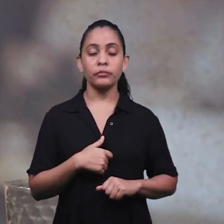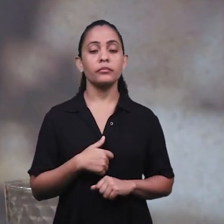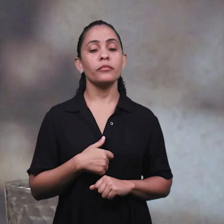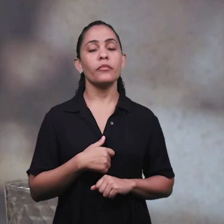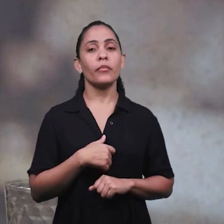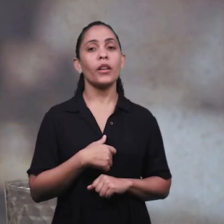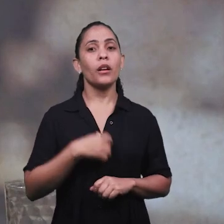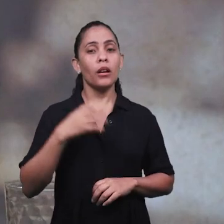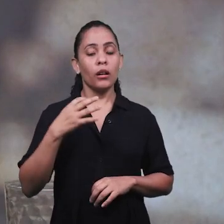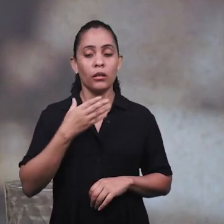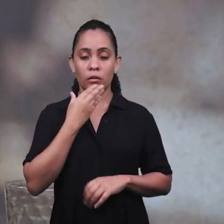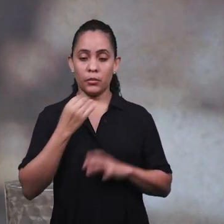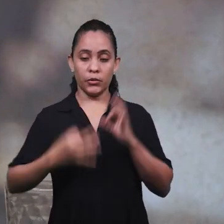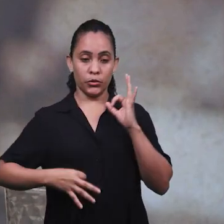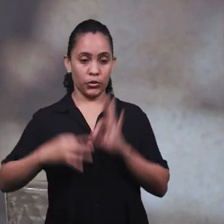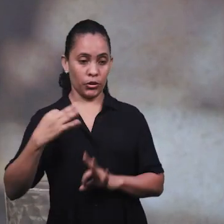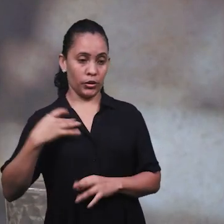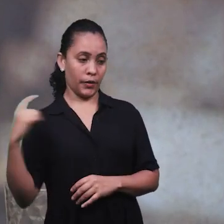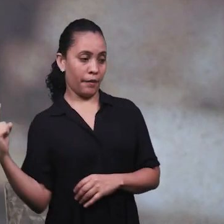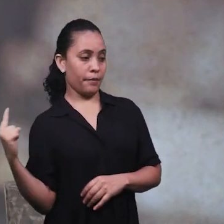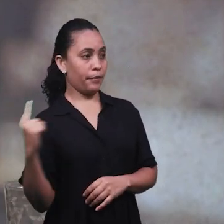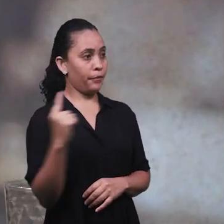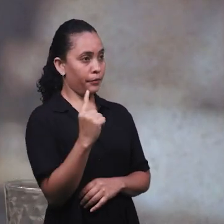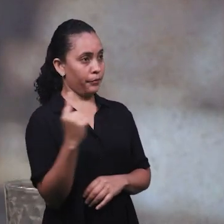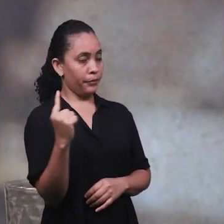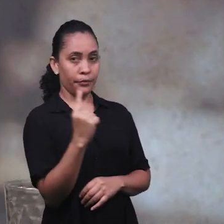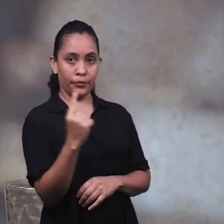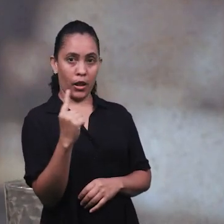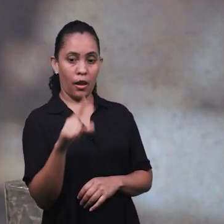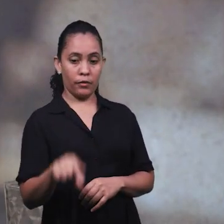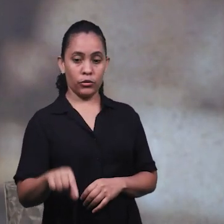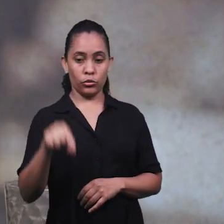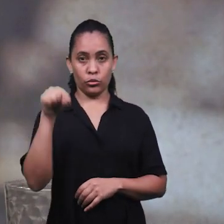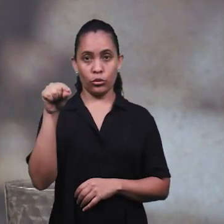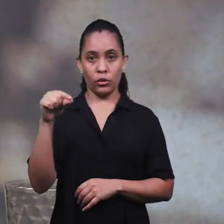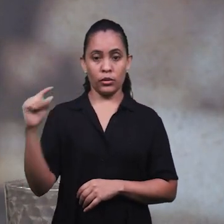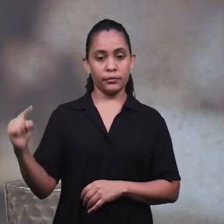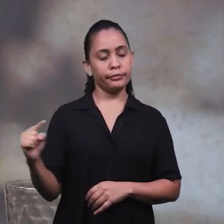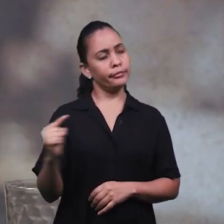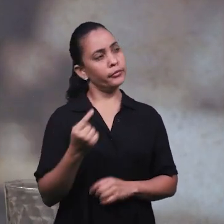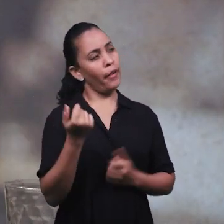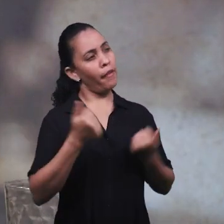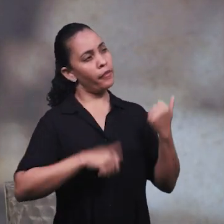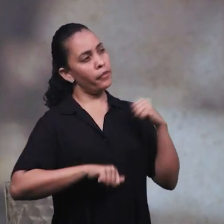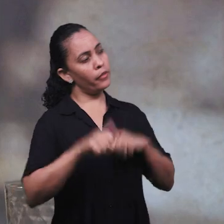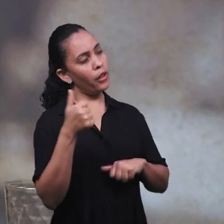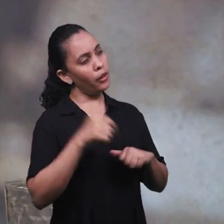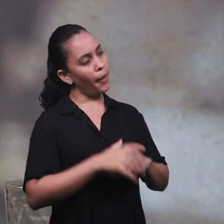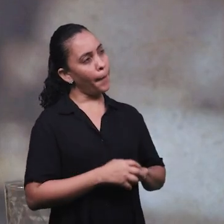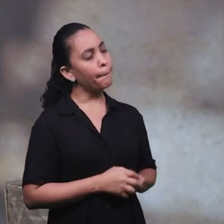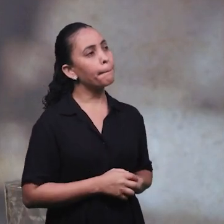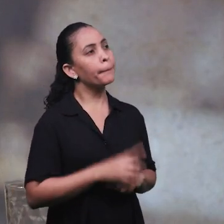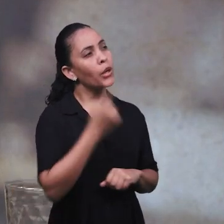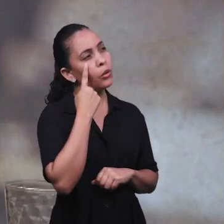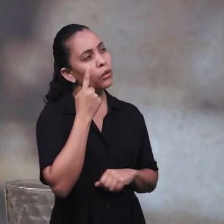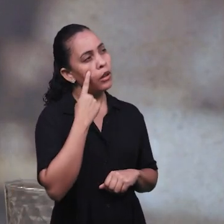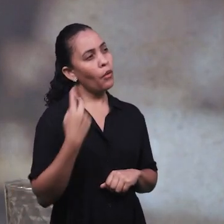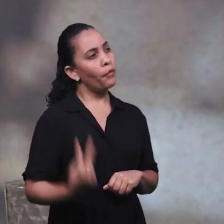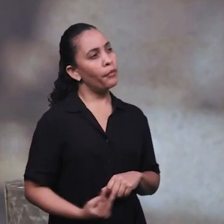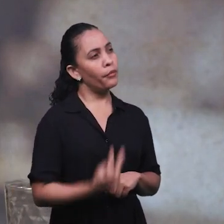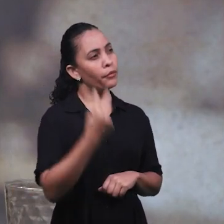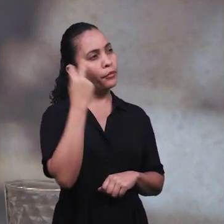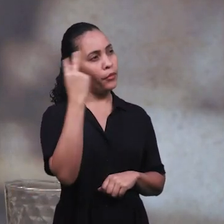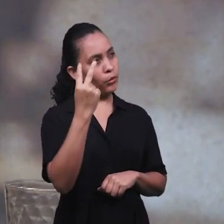justiça, ou então um perito próprio para isso, que vai ser nomeado para avaliar o seu imóvel, avaliar o valor